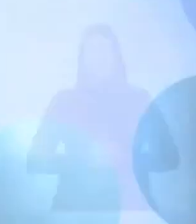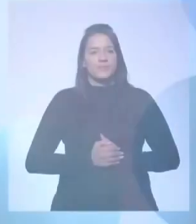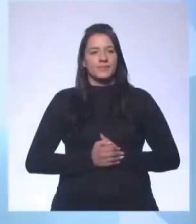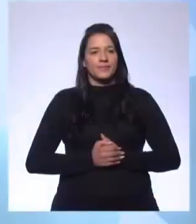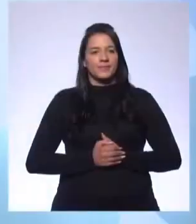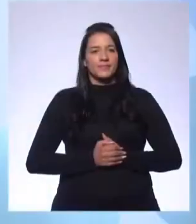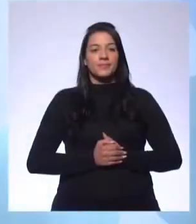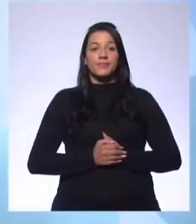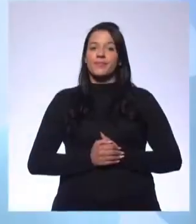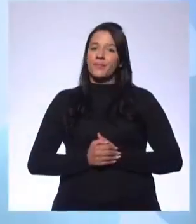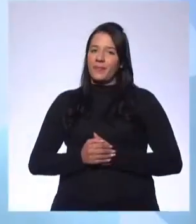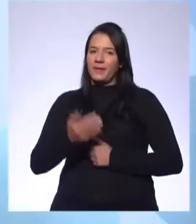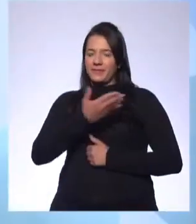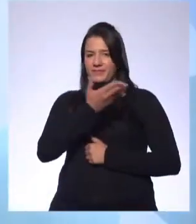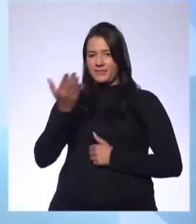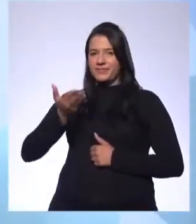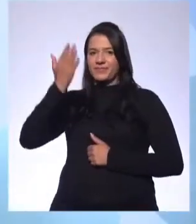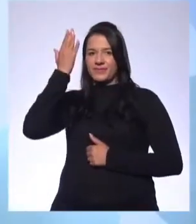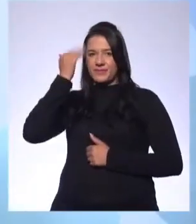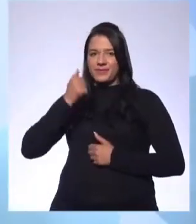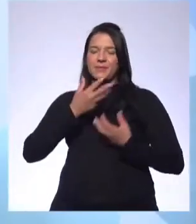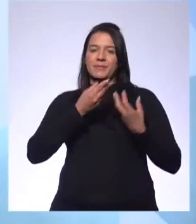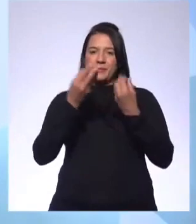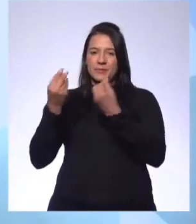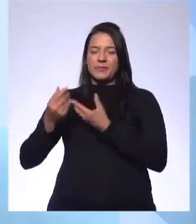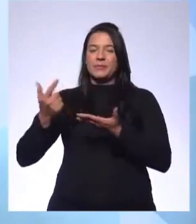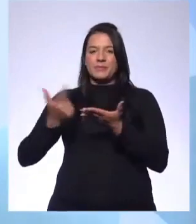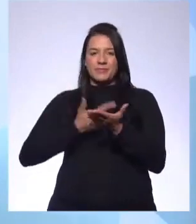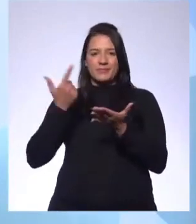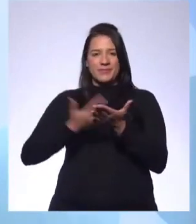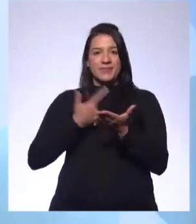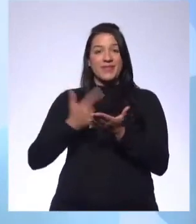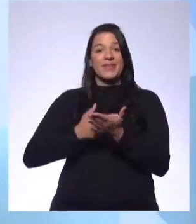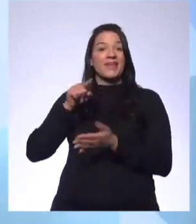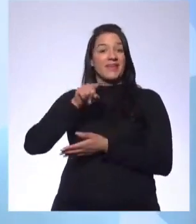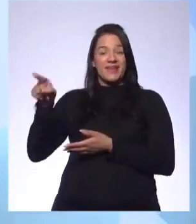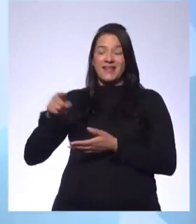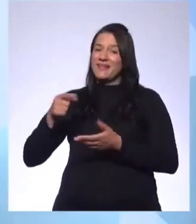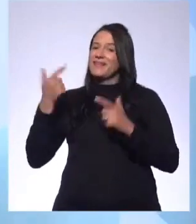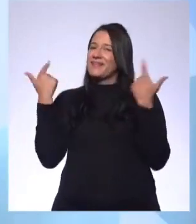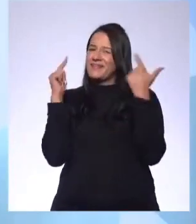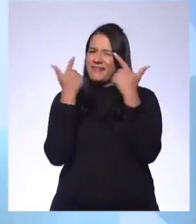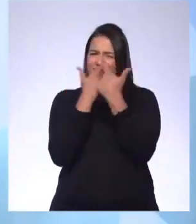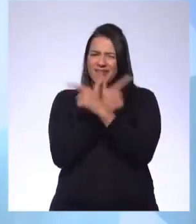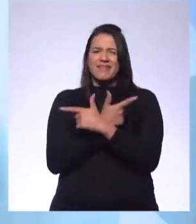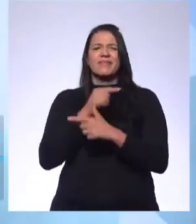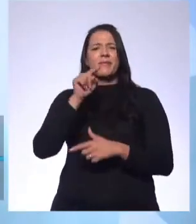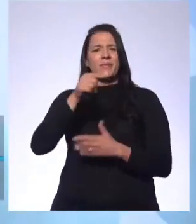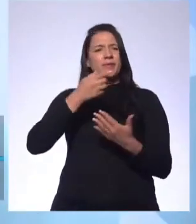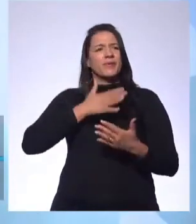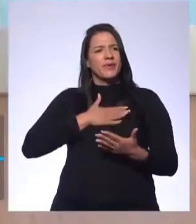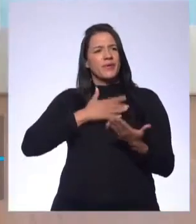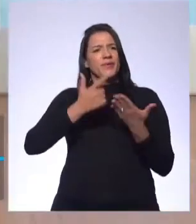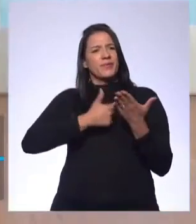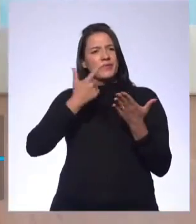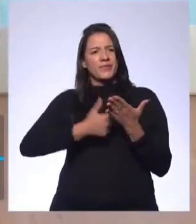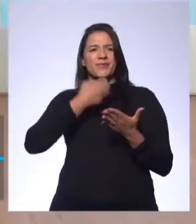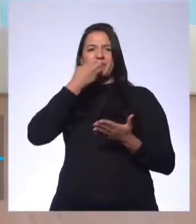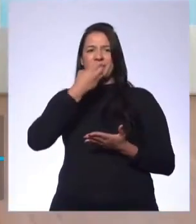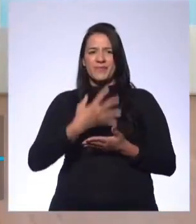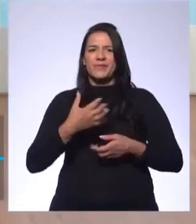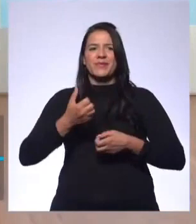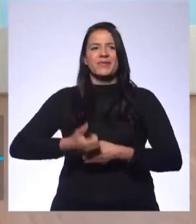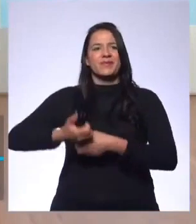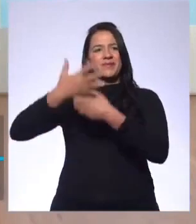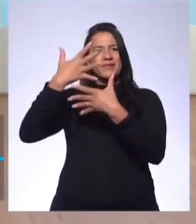E pelo jeito vocês sabem muito sobre o livro. O Mauro está aqui, ó, morrendo de rir, porque deve ser muito bom esse livro, hein, professor Mauro? É